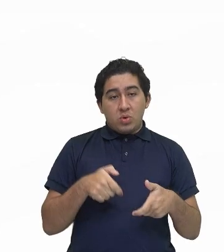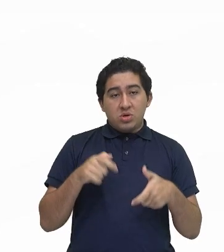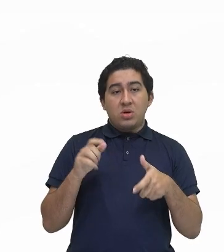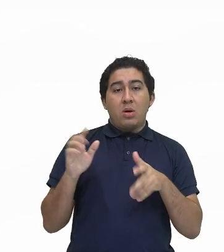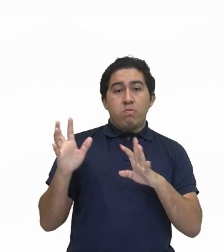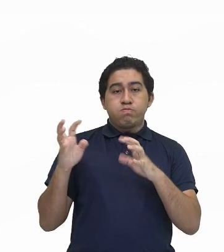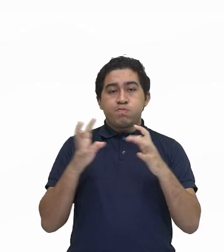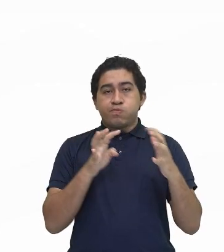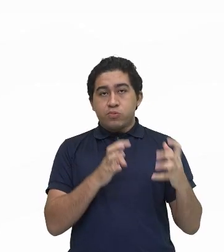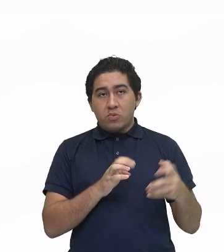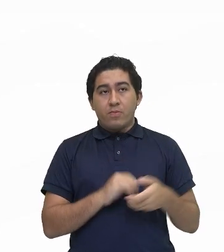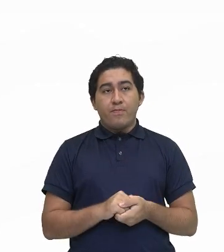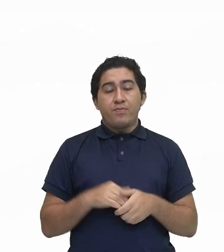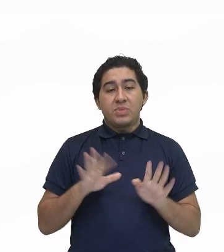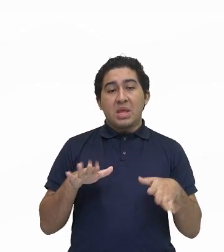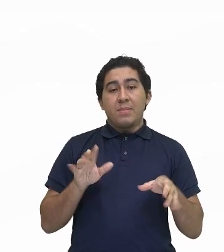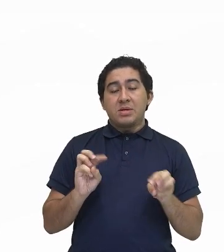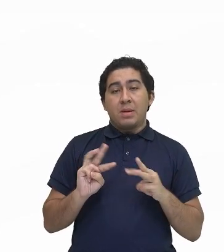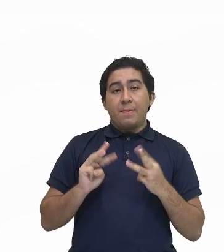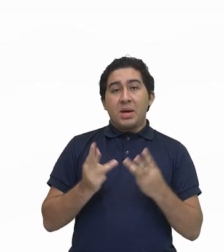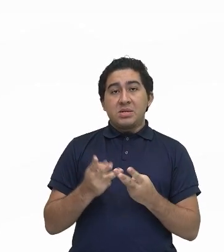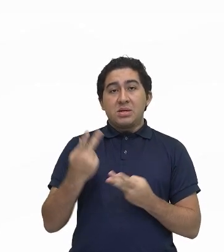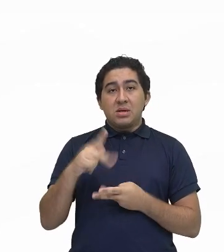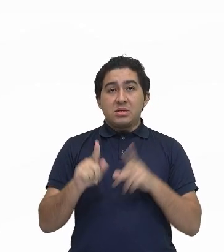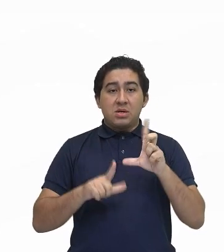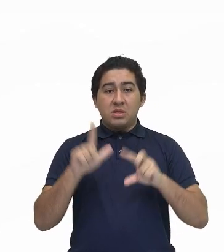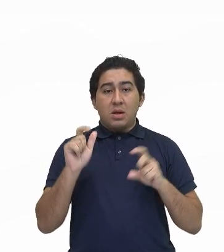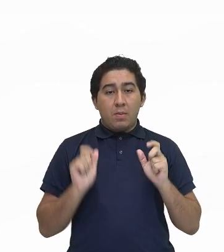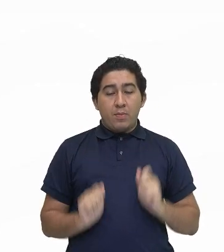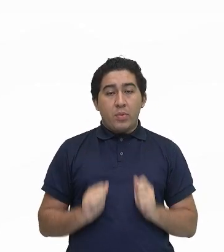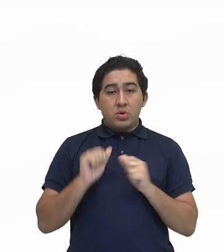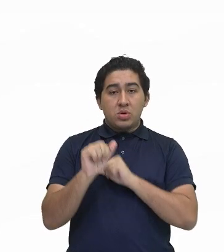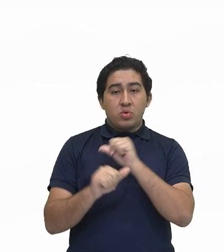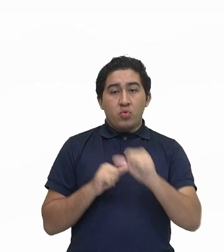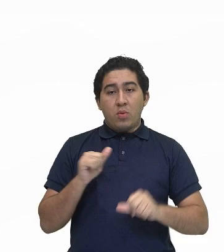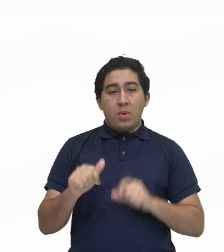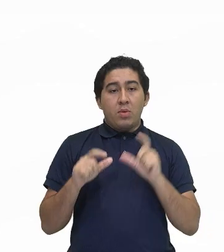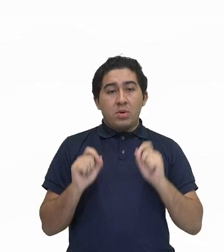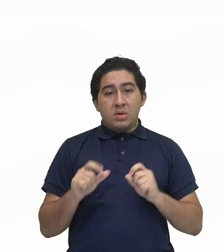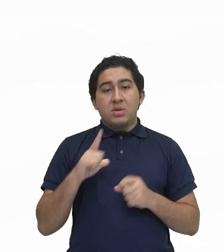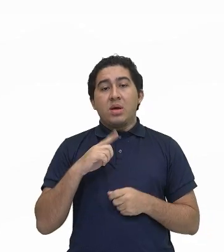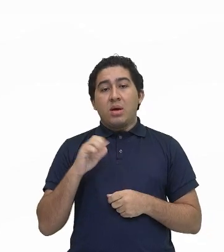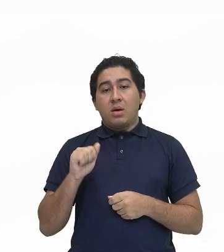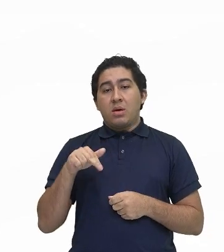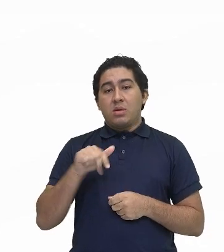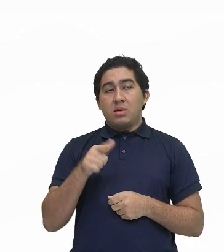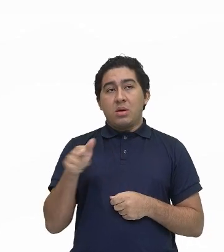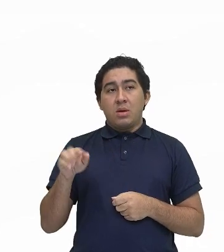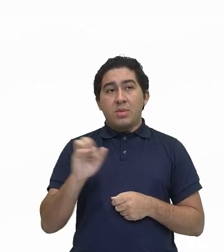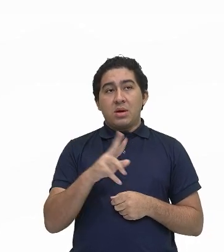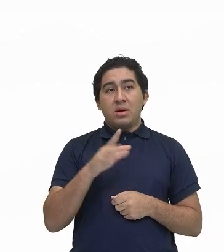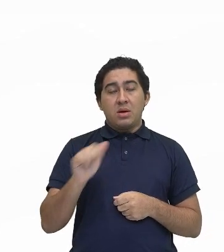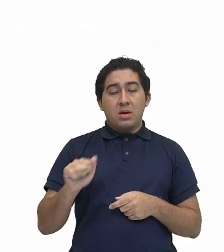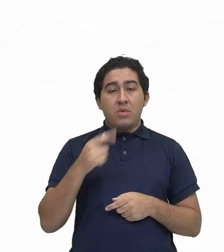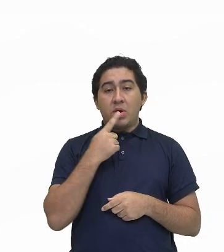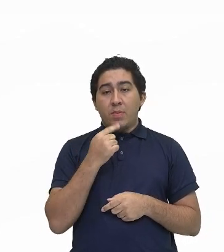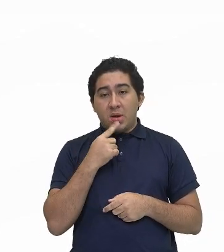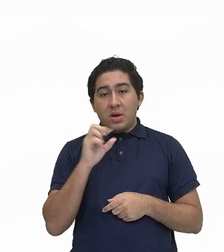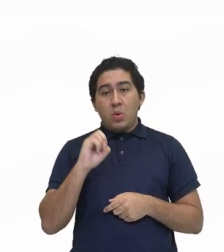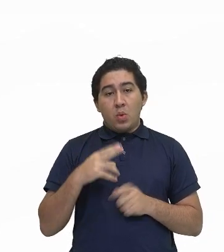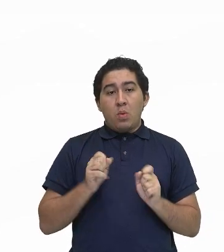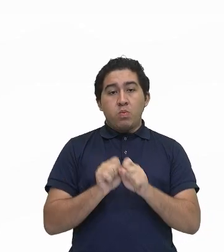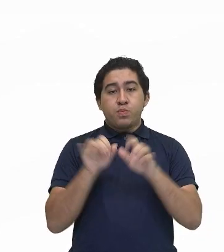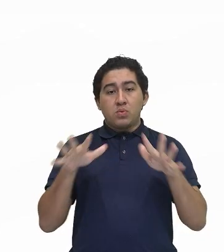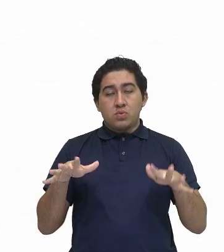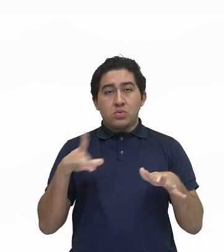nebulosas. Dependendo da massa da estrela, ela pode se transformar em anã branca, gigante vermelha, ou